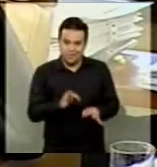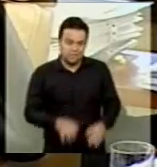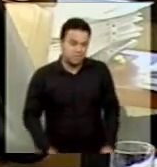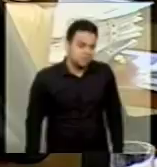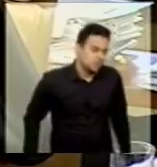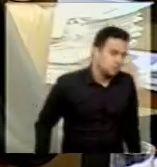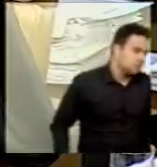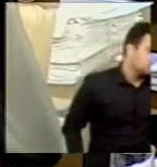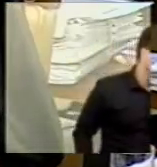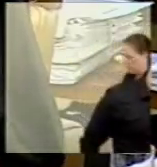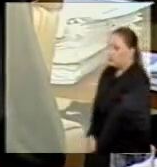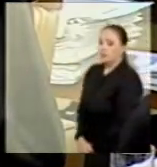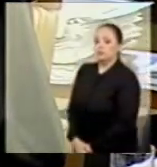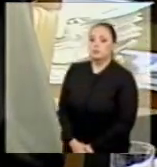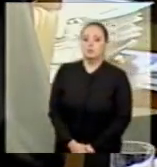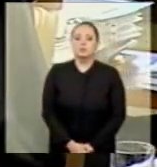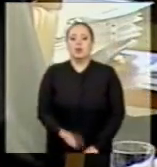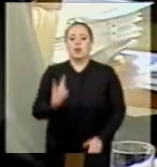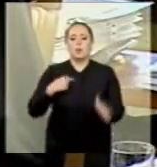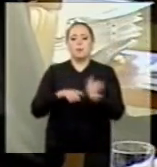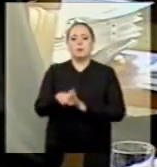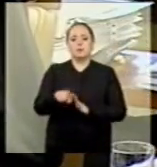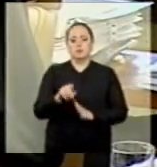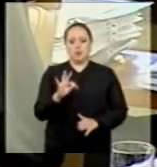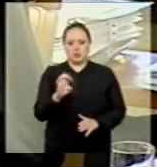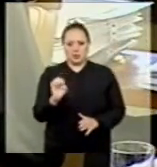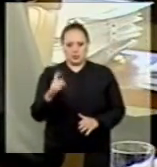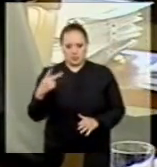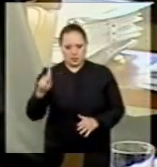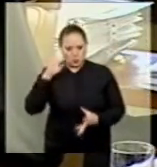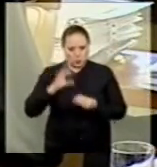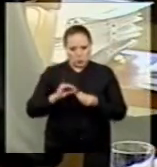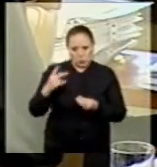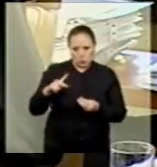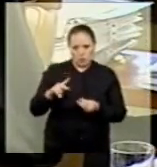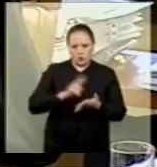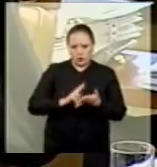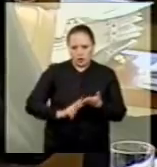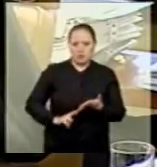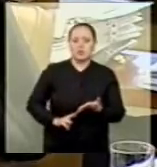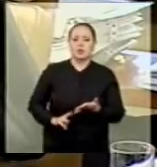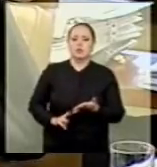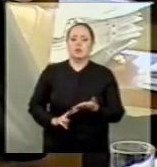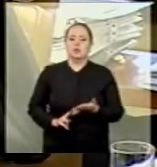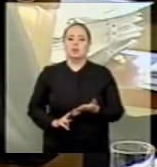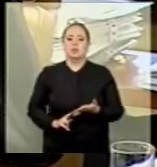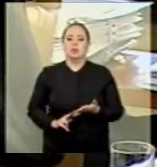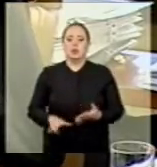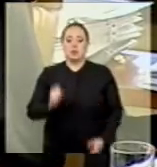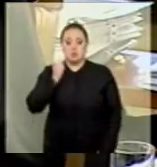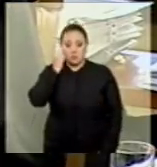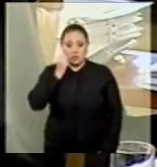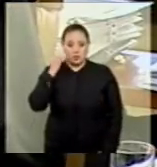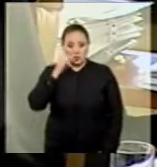A pergunta que eu faço ao relator, pela tese de Vossa Excelência, pela conclusão de Vossa Excelência, o parlamentar, ele